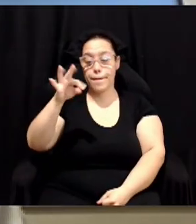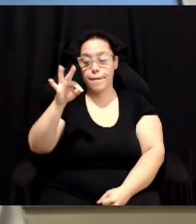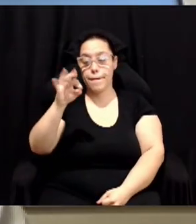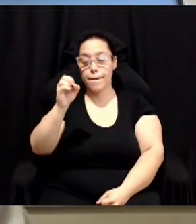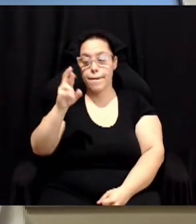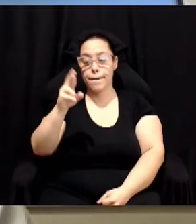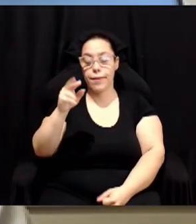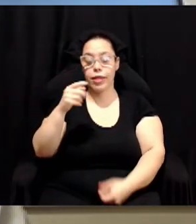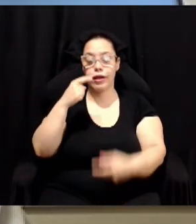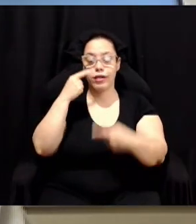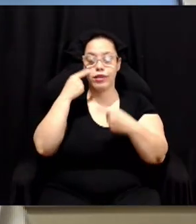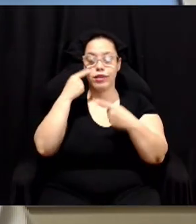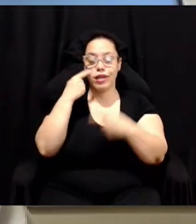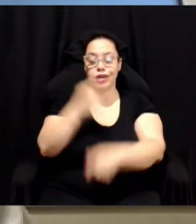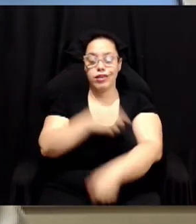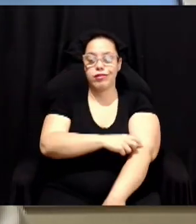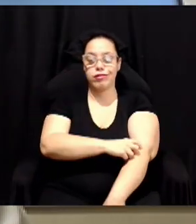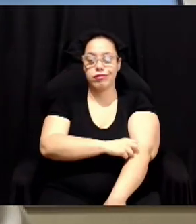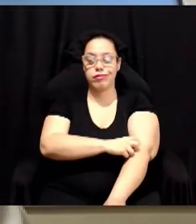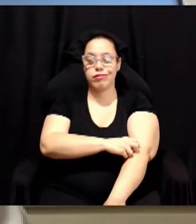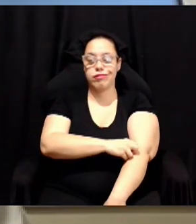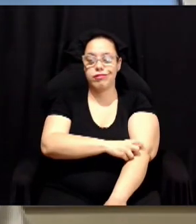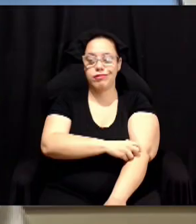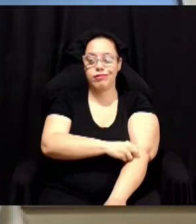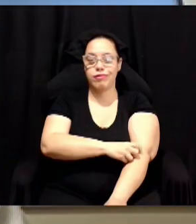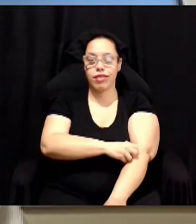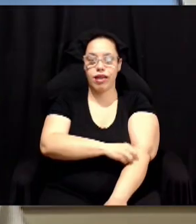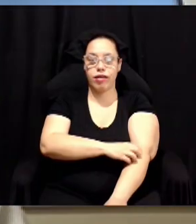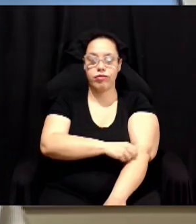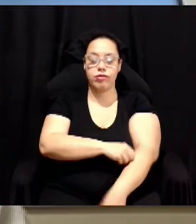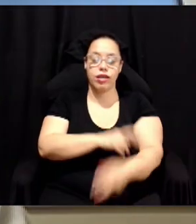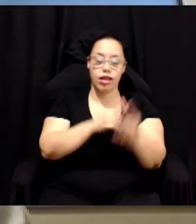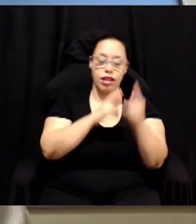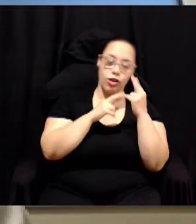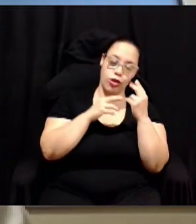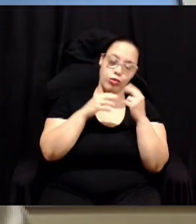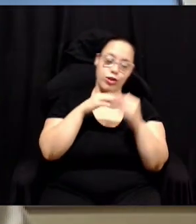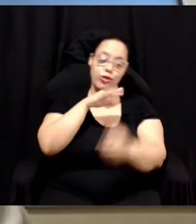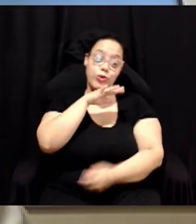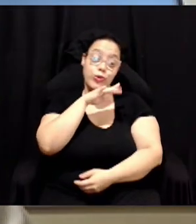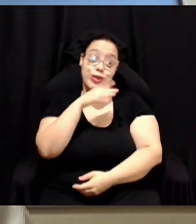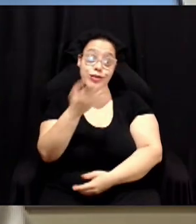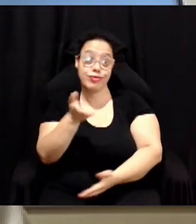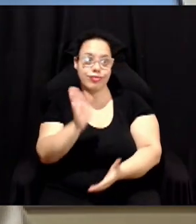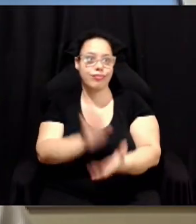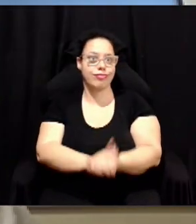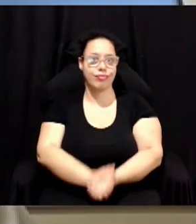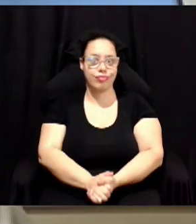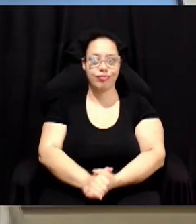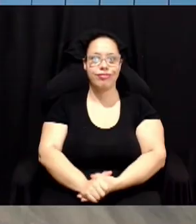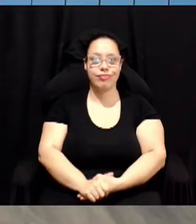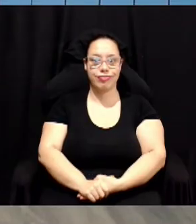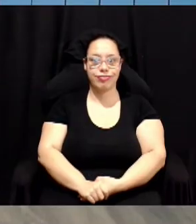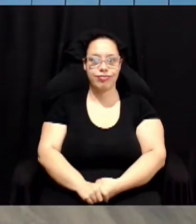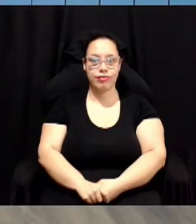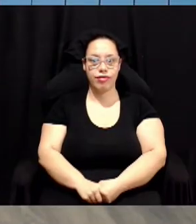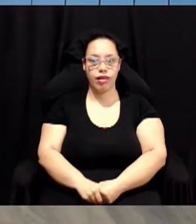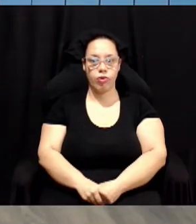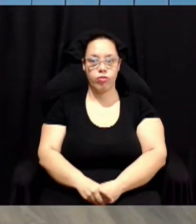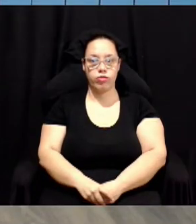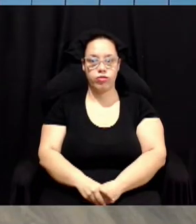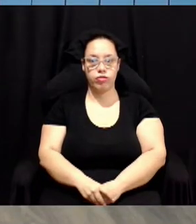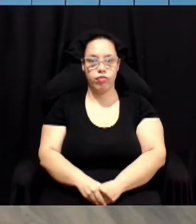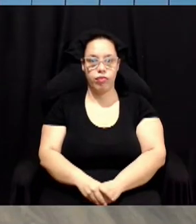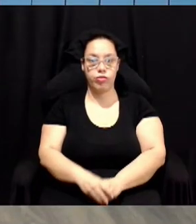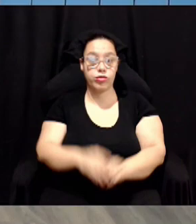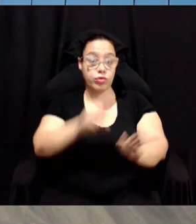em Parkinson como uma pessoa que está dormindo mal, né? Exatamente, é. Mas, assim, infelizmente, assim, o diagnóstico